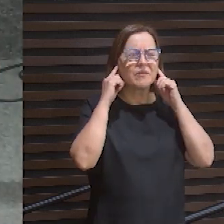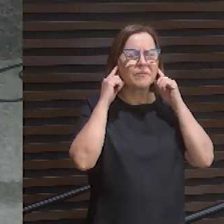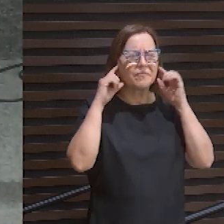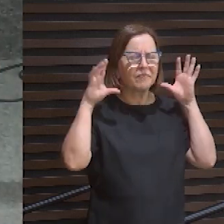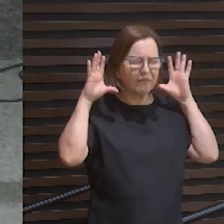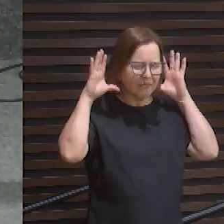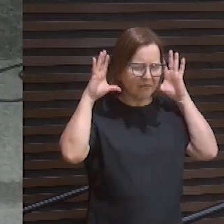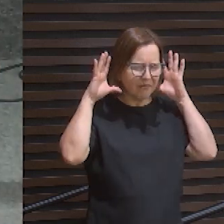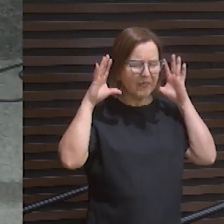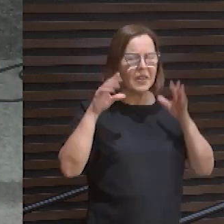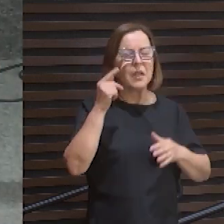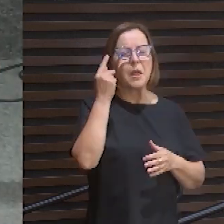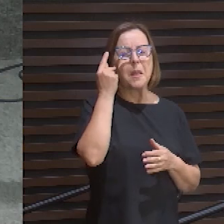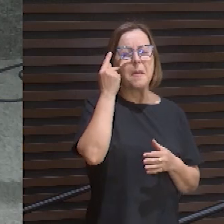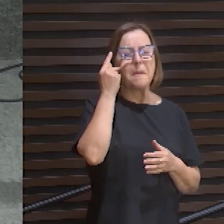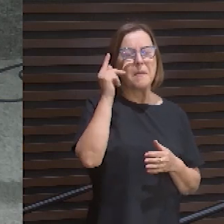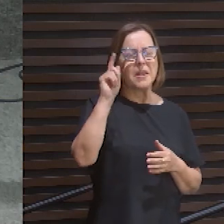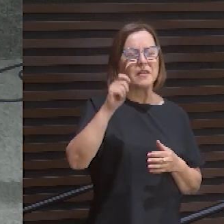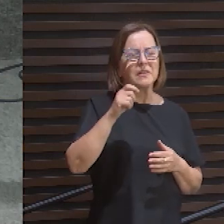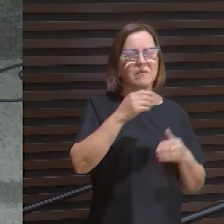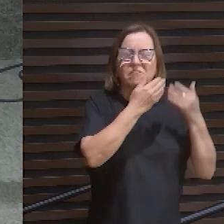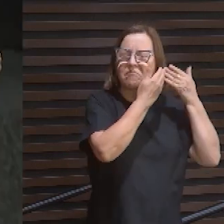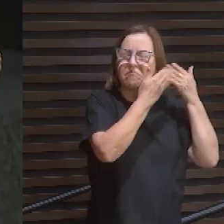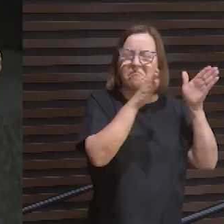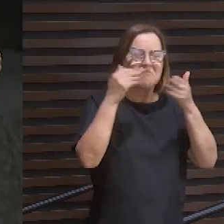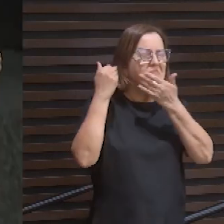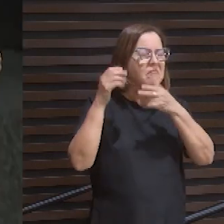para que sejam desobstruídos pelo